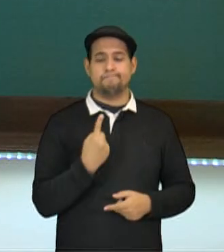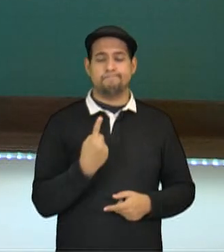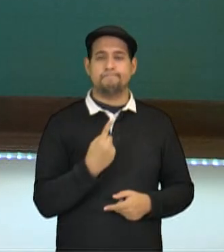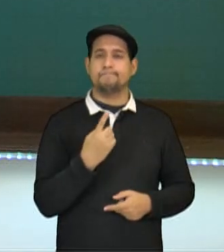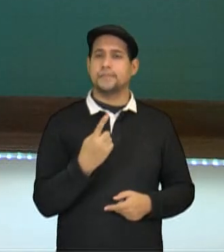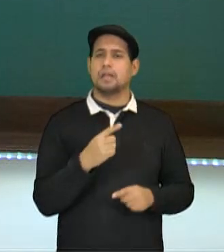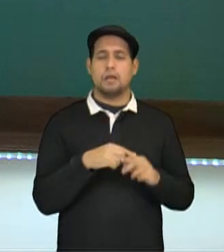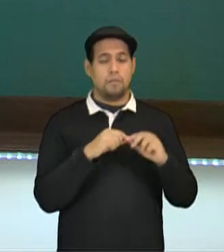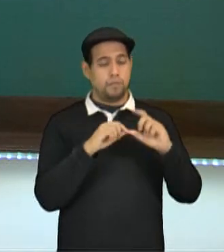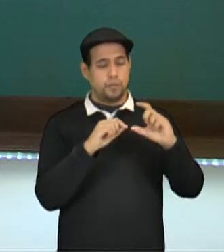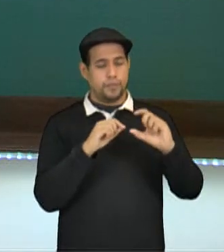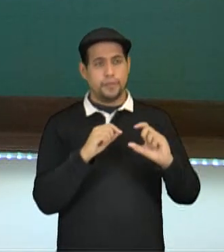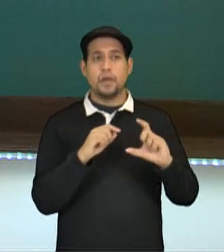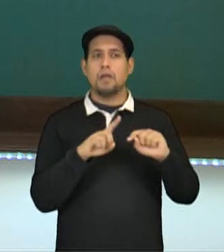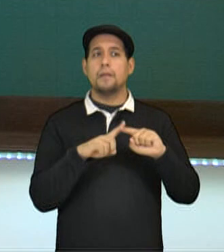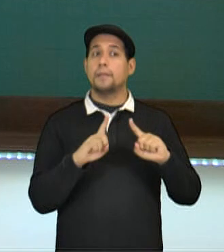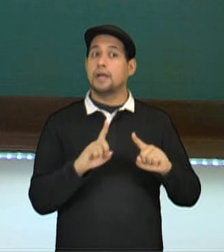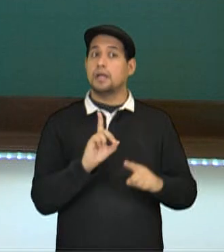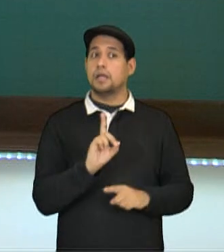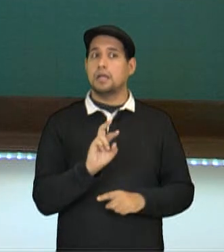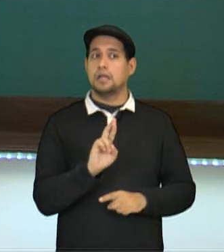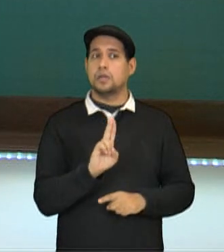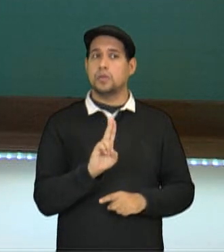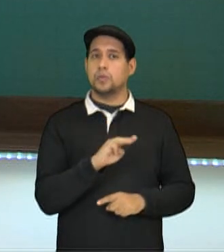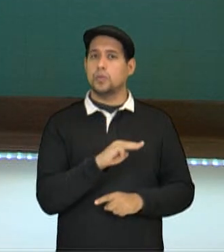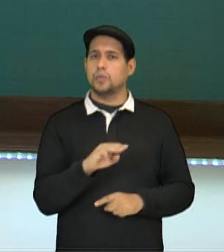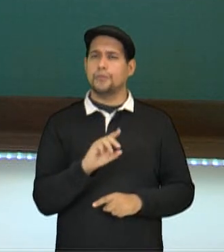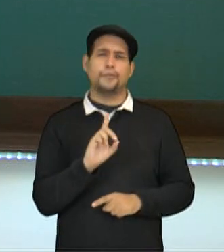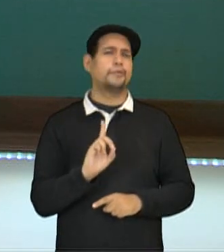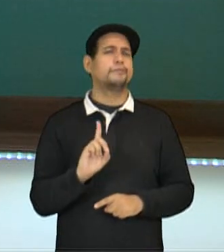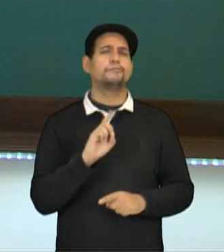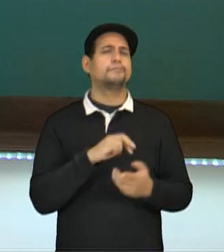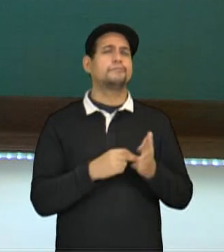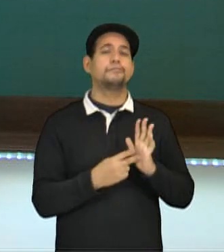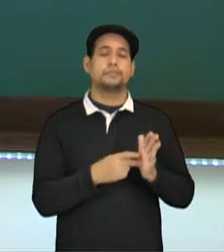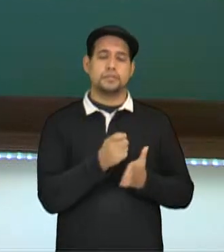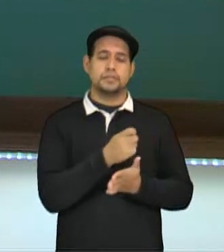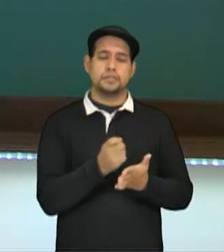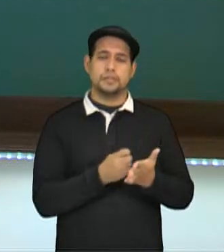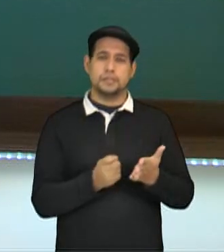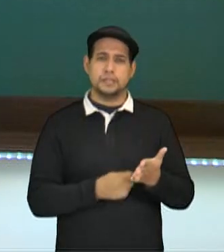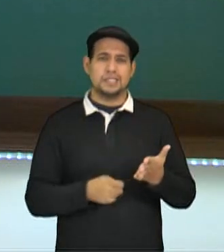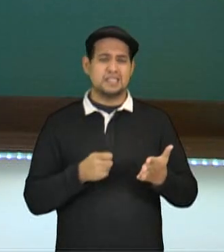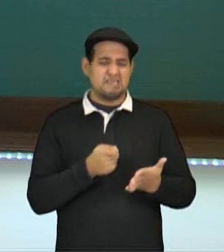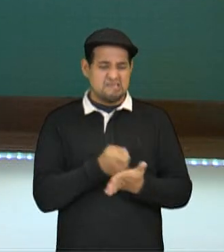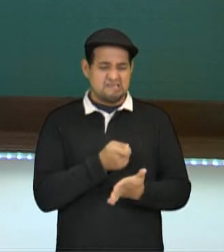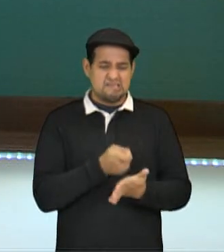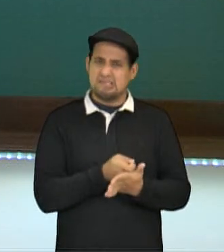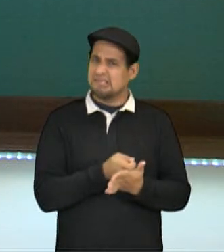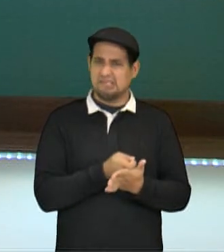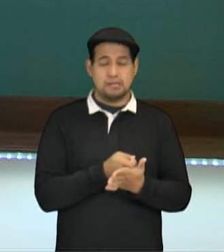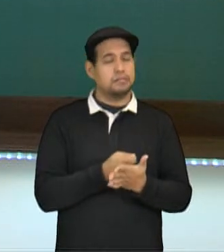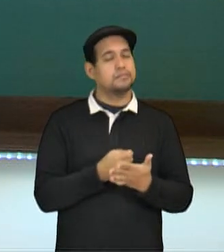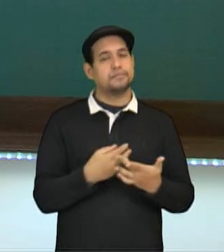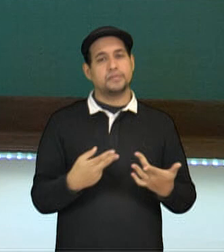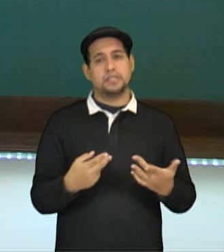estrofe. Carlos Drummond de Andrade pertence a uma geração de poetas que escreve com menos rigor